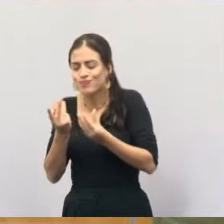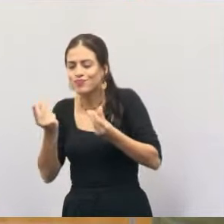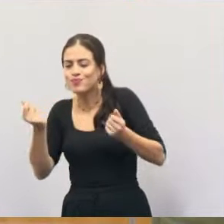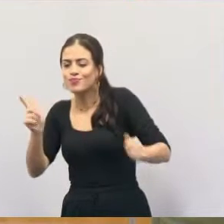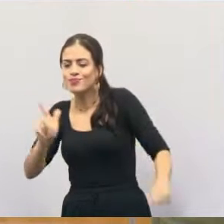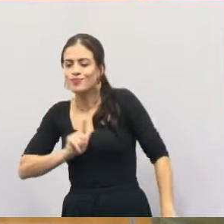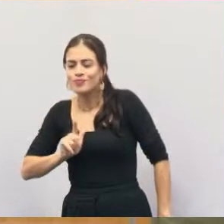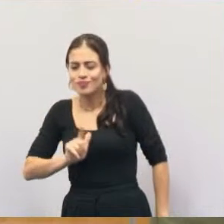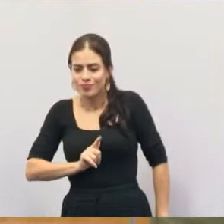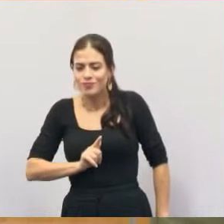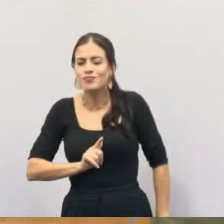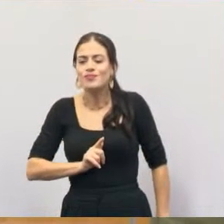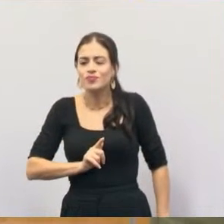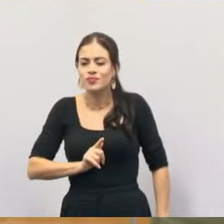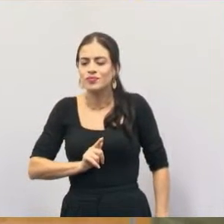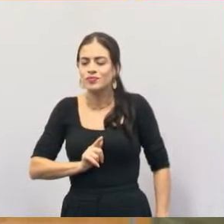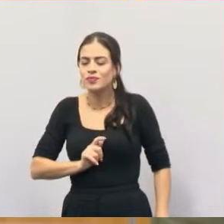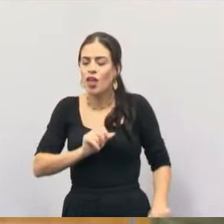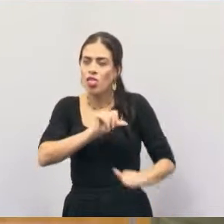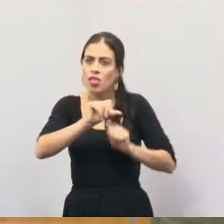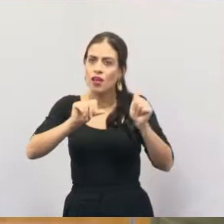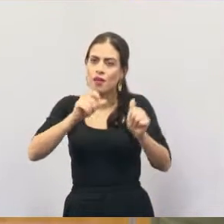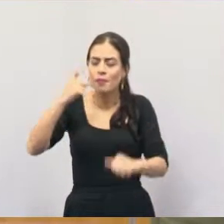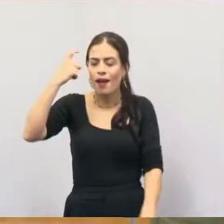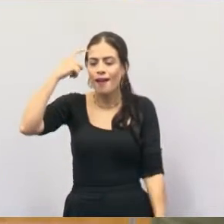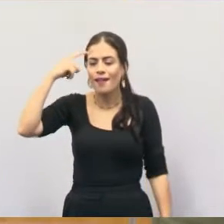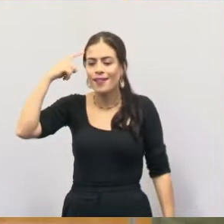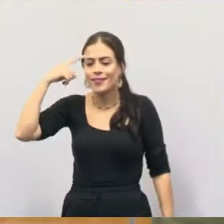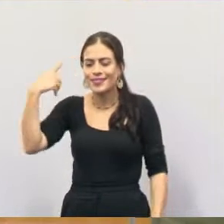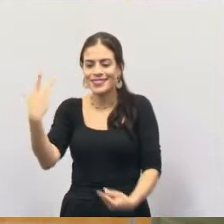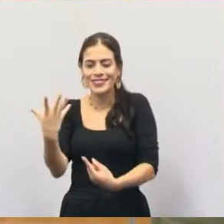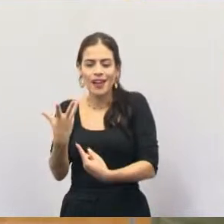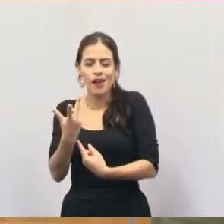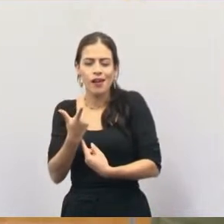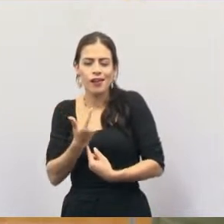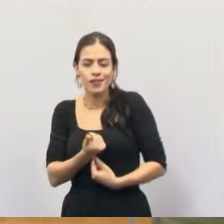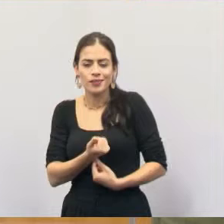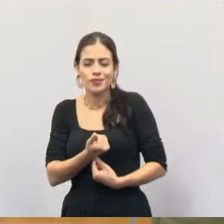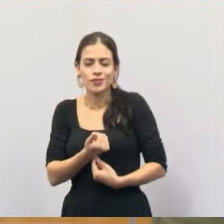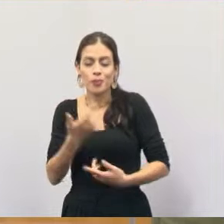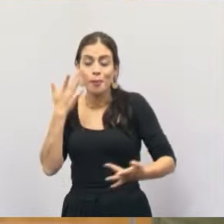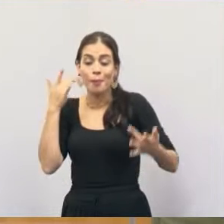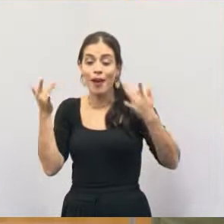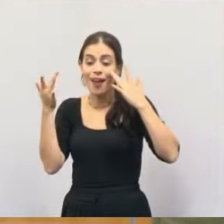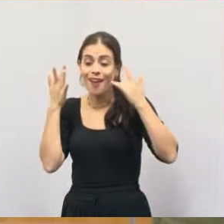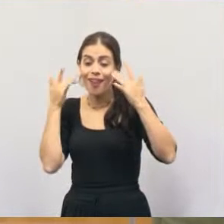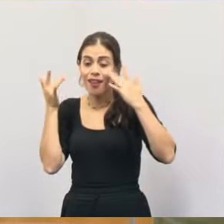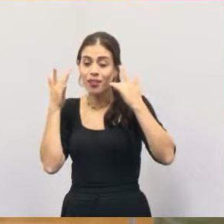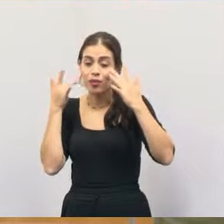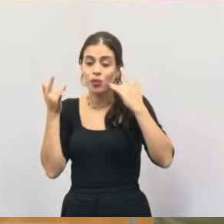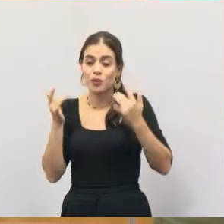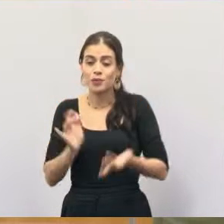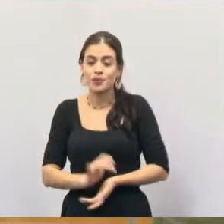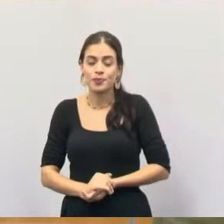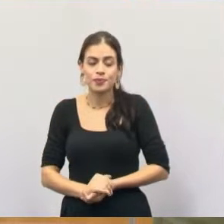requerer transportar isso em ideias artísticas para a cena teatral. Uma